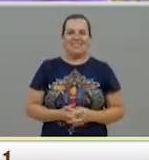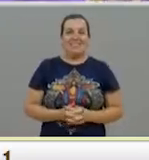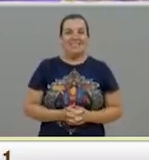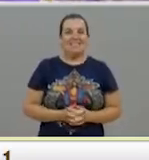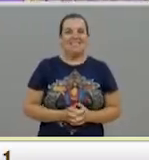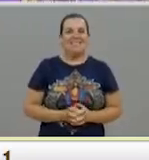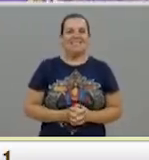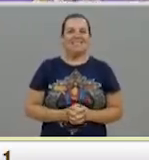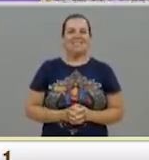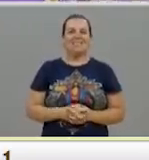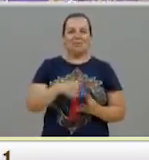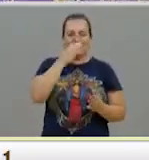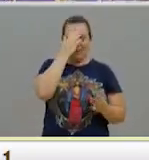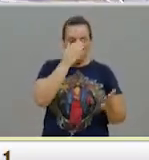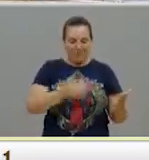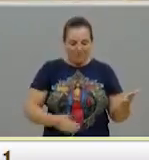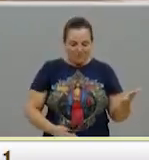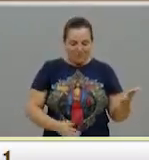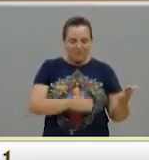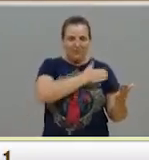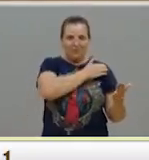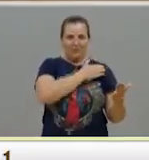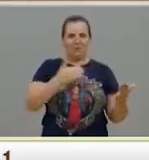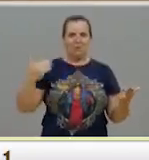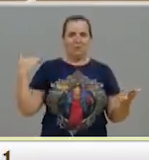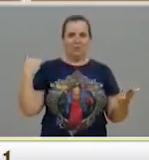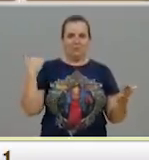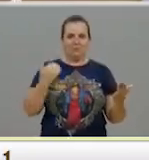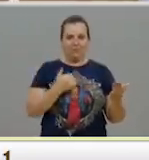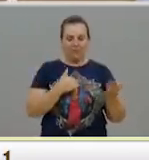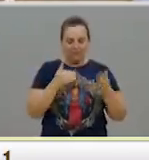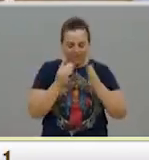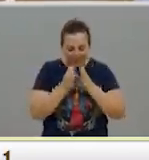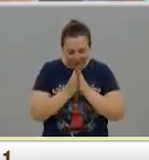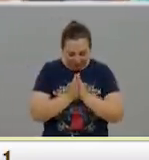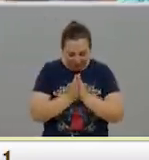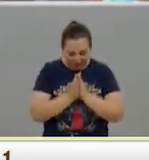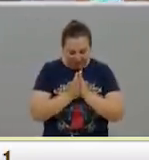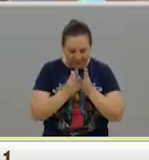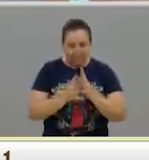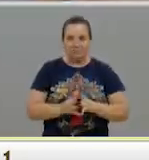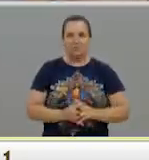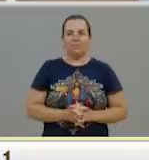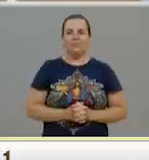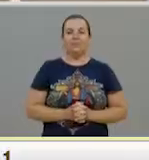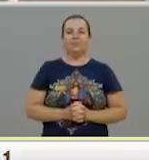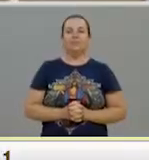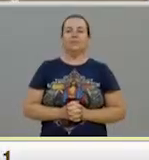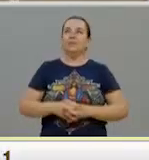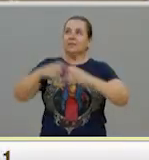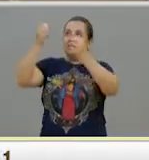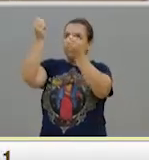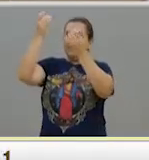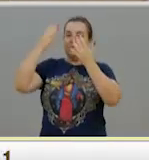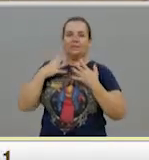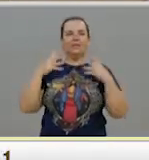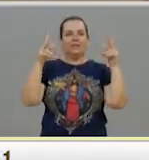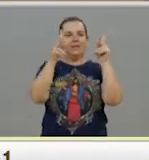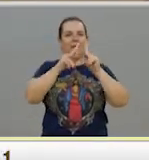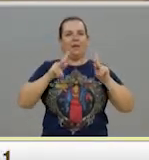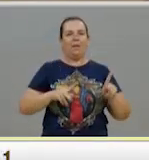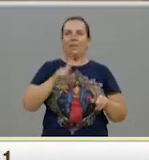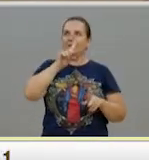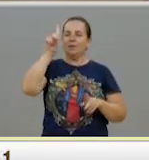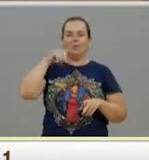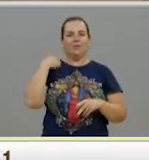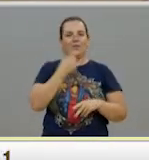mãos. Em nome do Pai, do Filho e do Espírito Santo. Amém. Que a graça e a paz de Deus